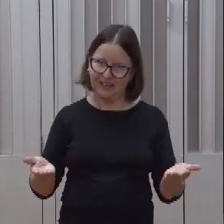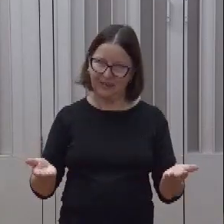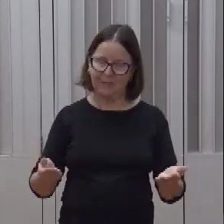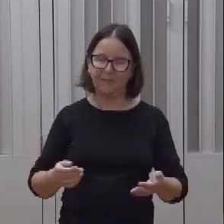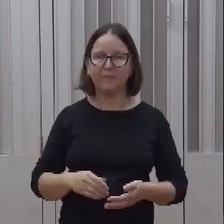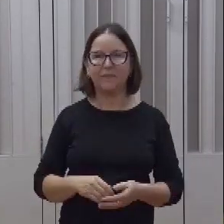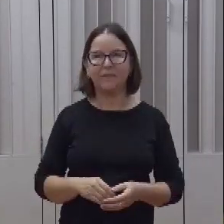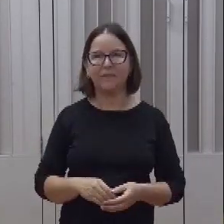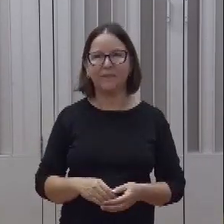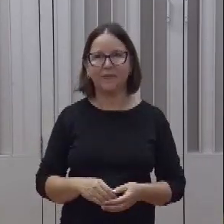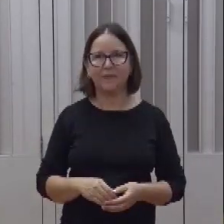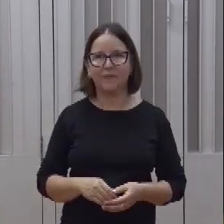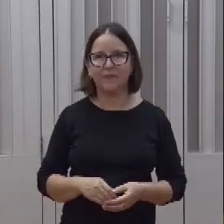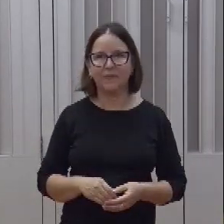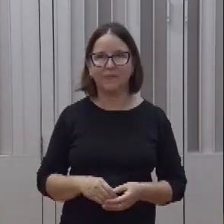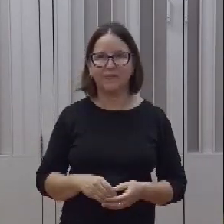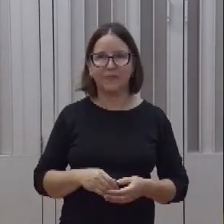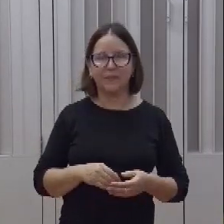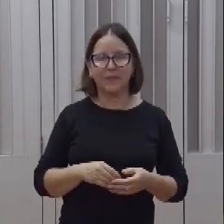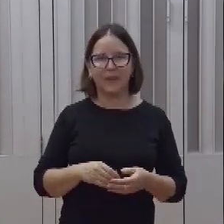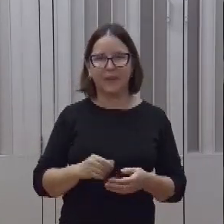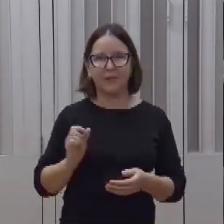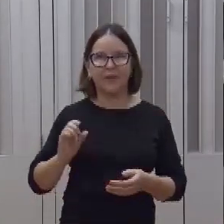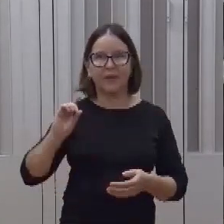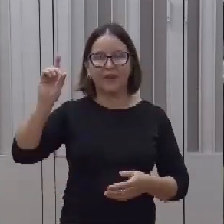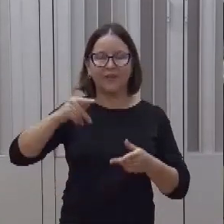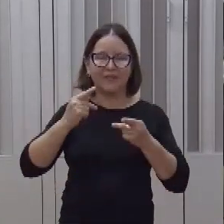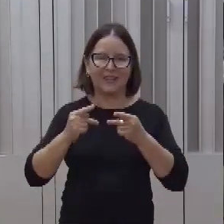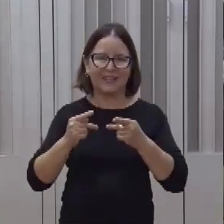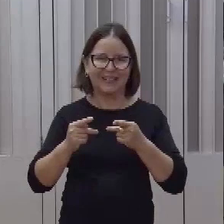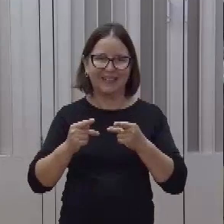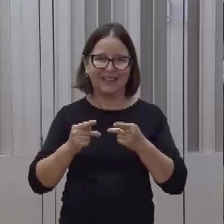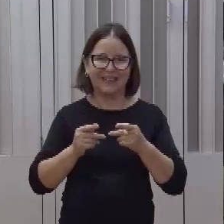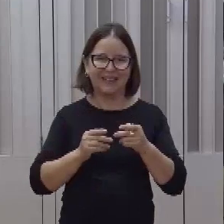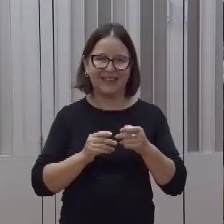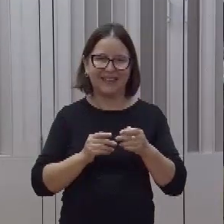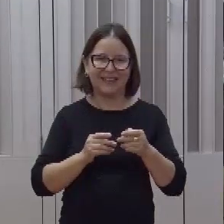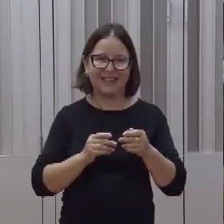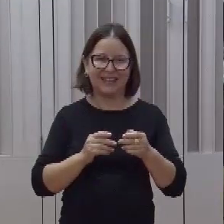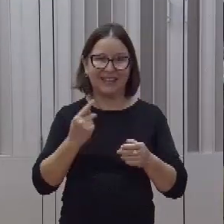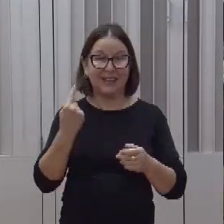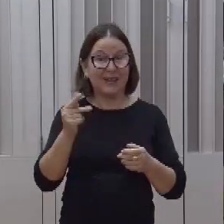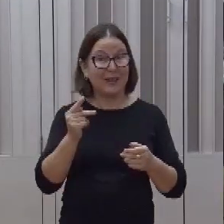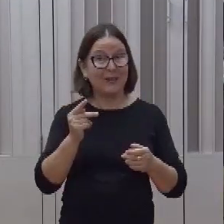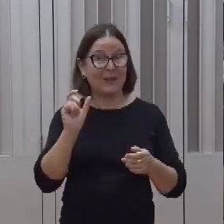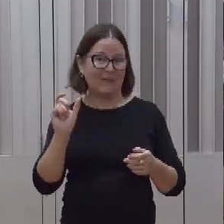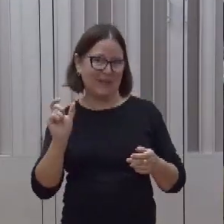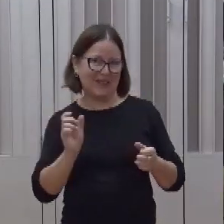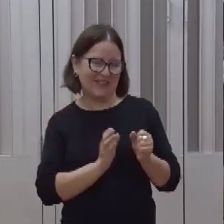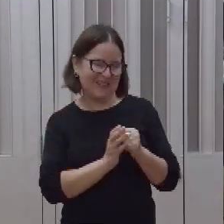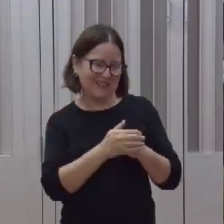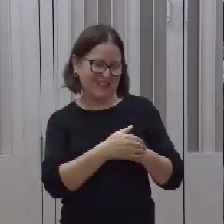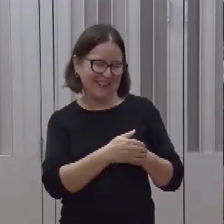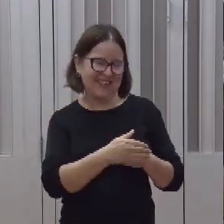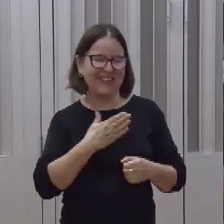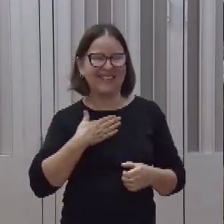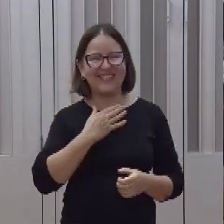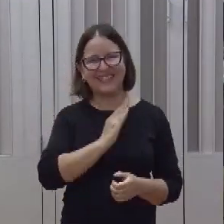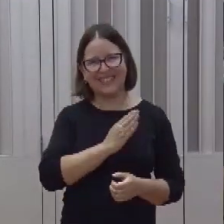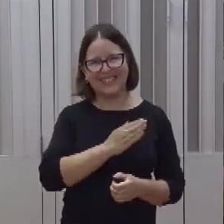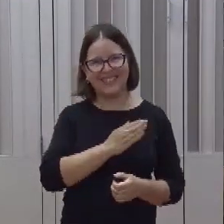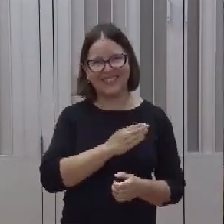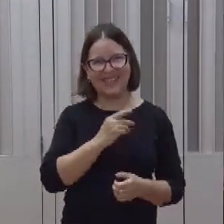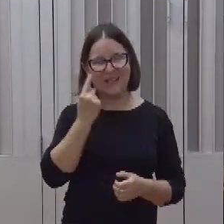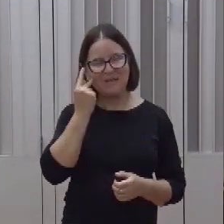Quando o texto bíblico diz assim: escondi a tua palavra no meu coração,